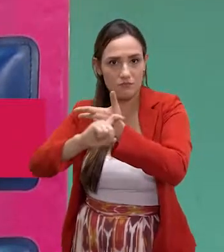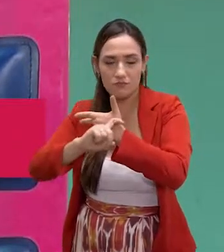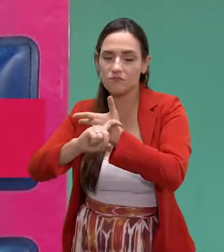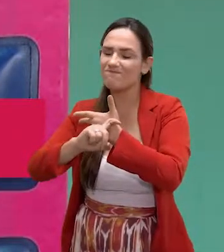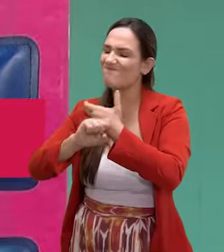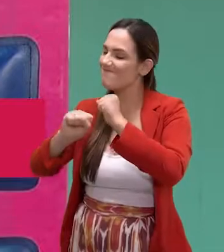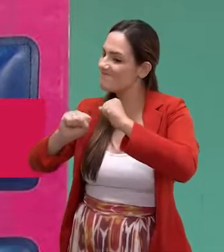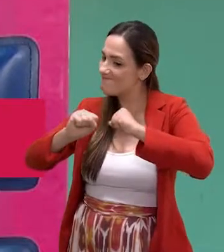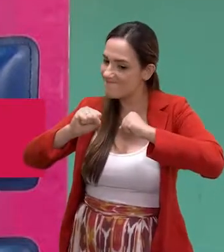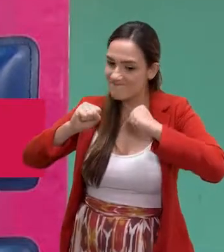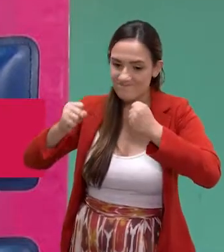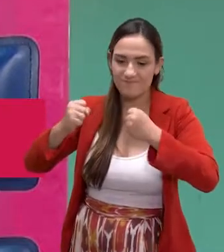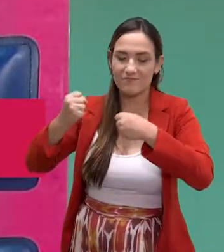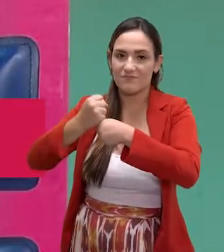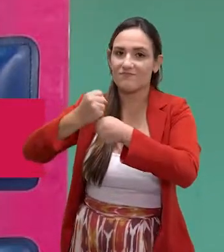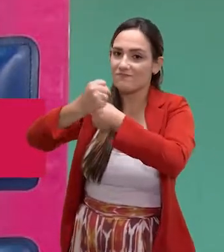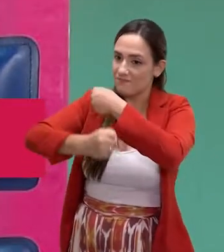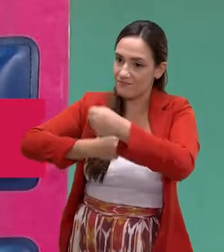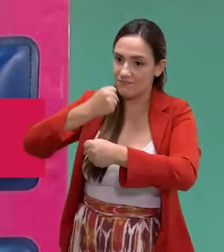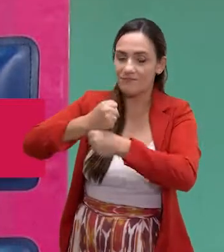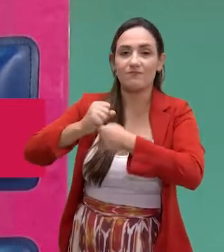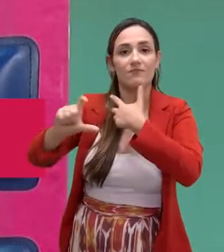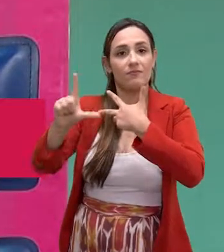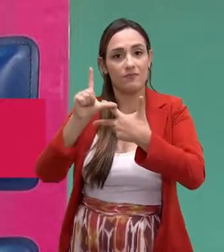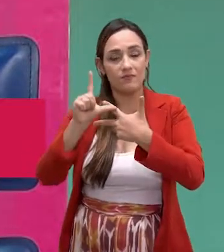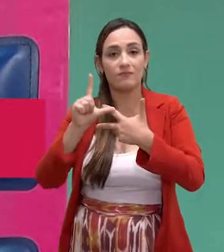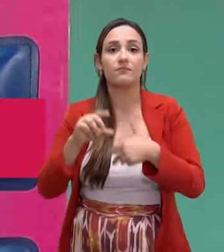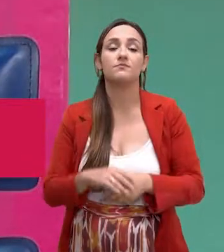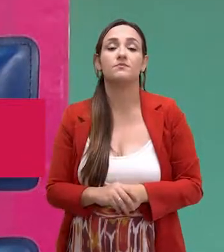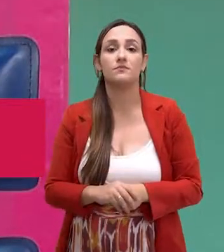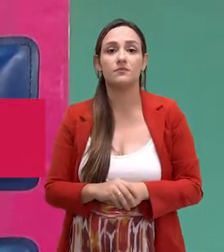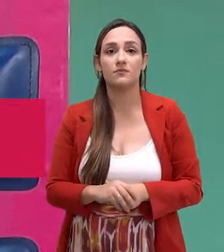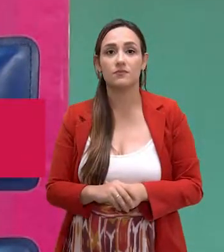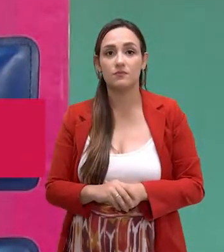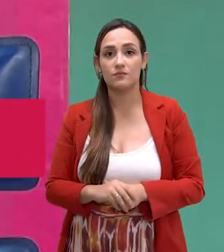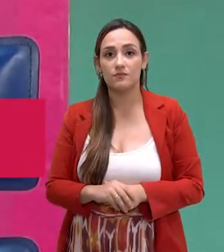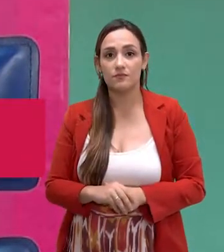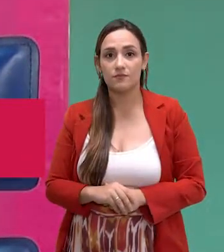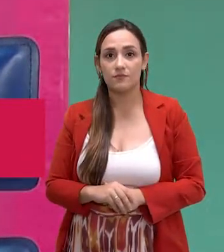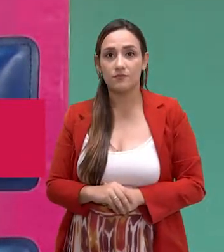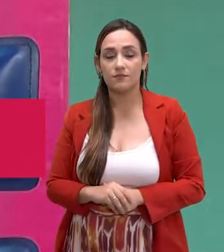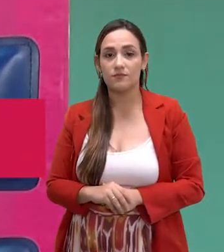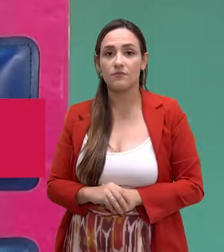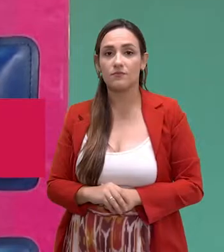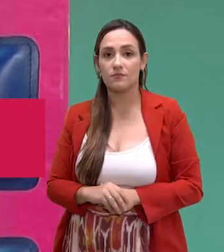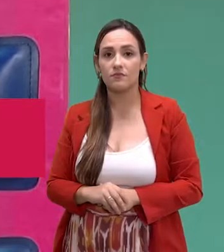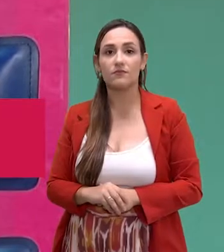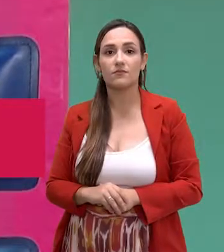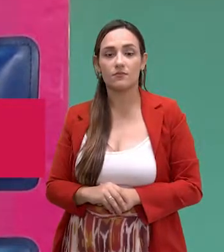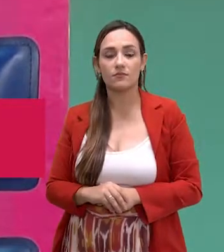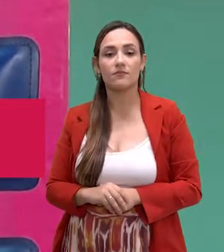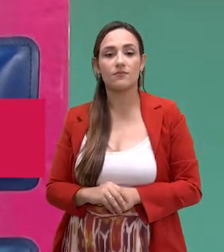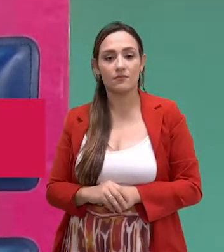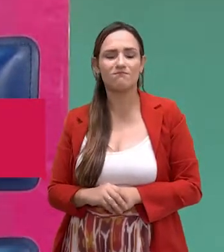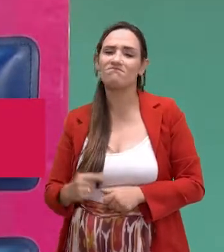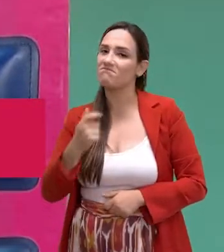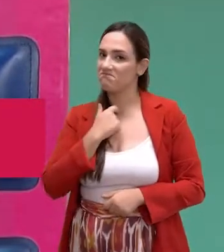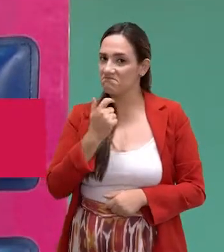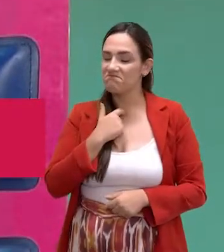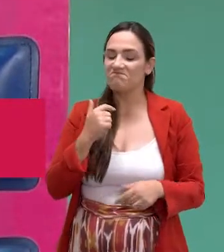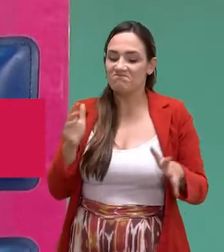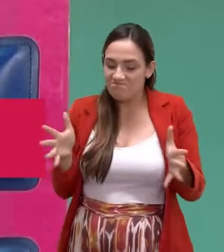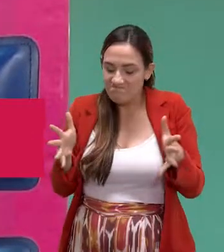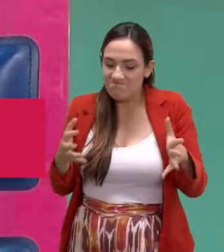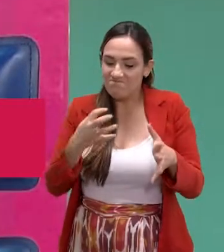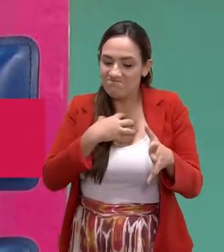durante esse ano legislativo. Então, ele serve para nos encorajar mais, né, para nos dar